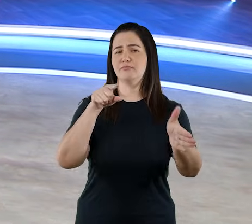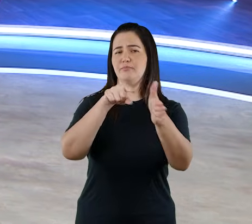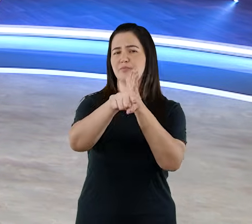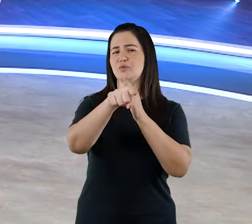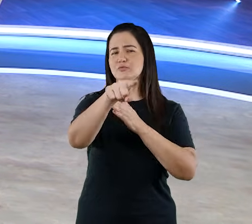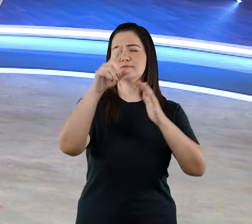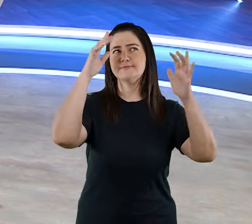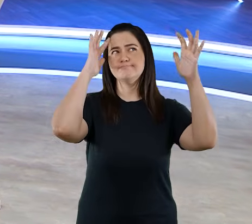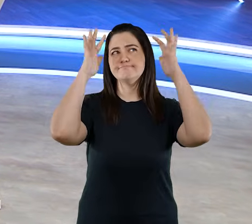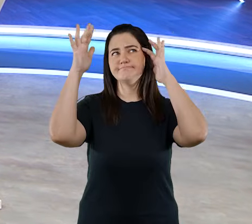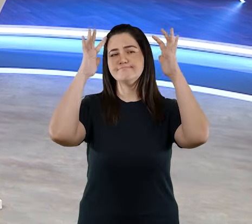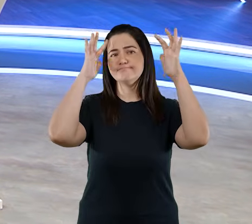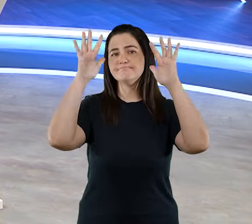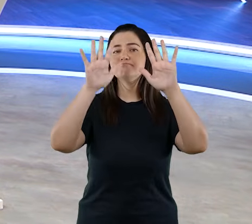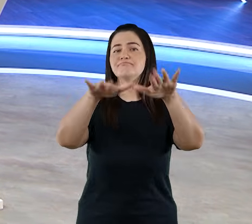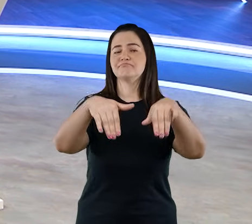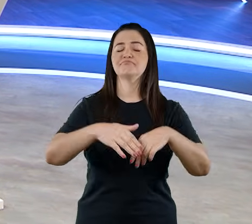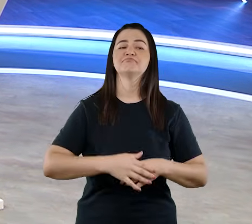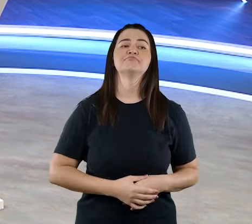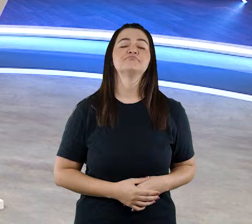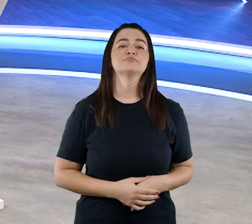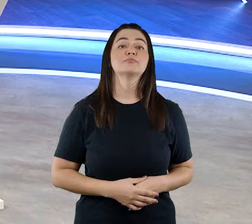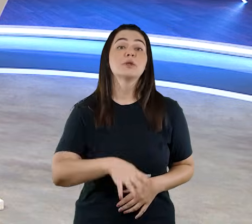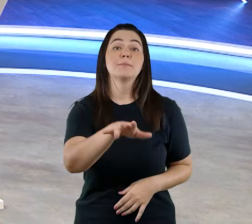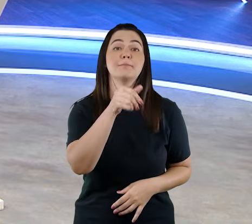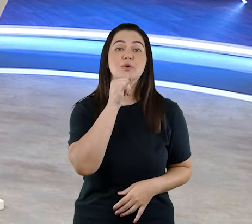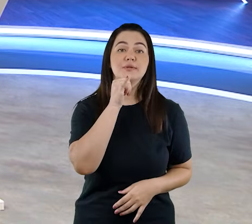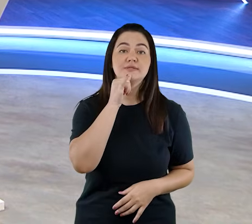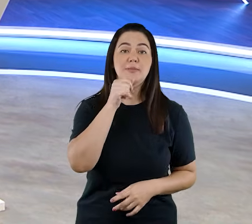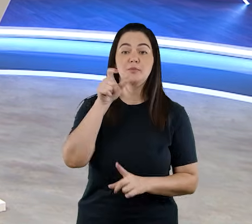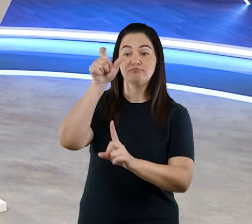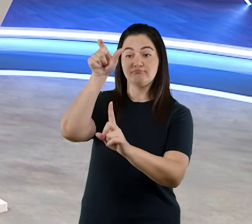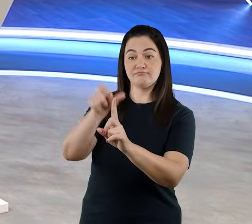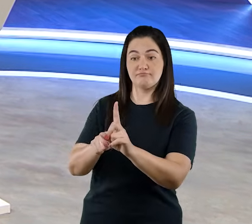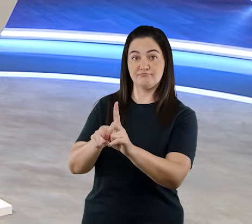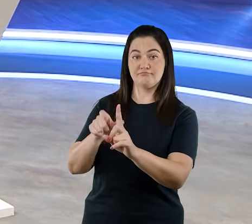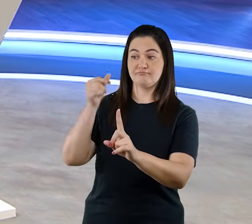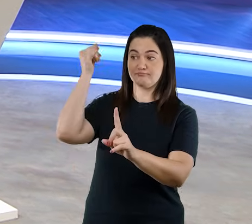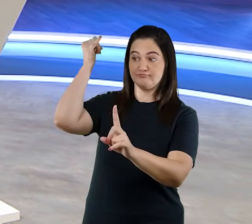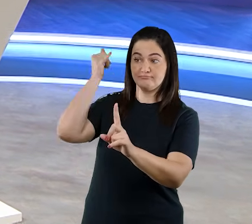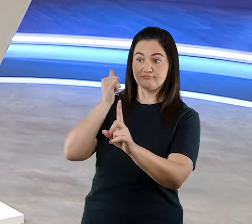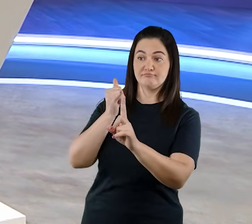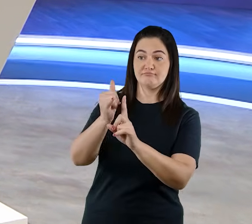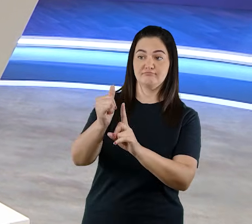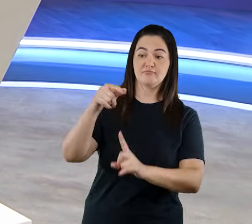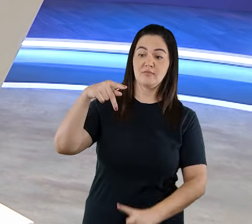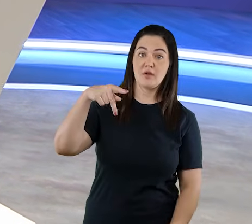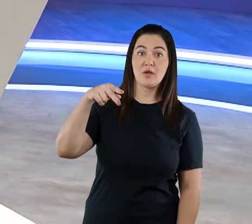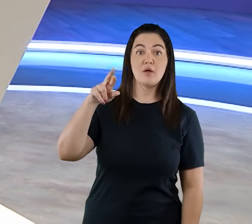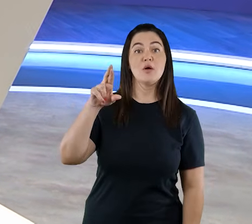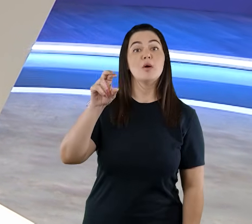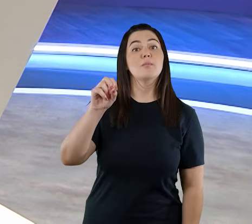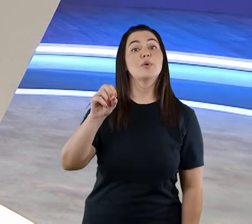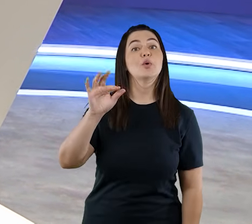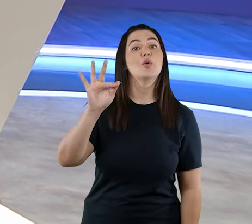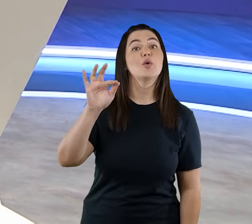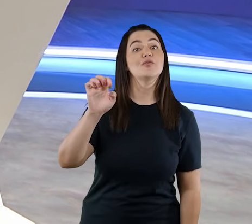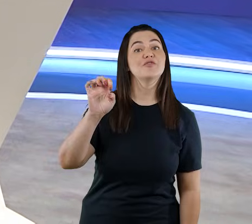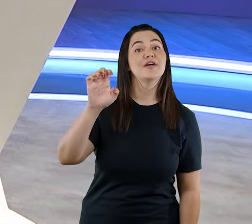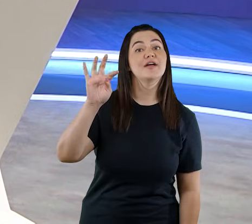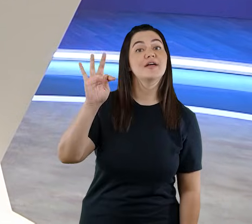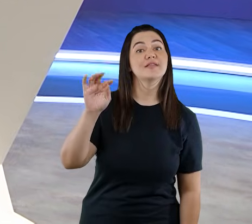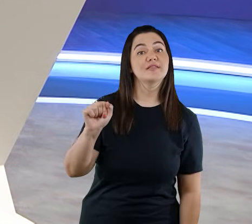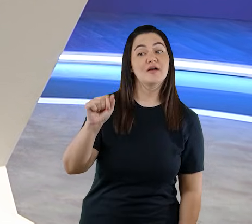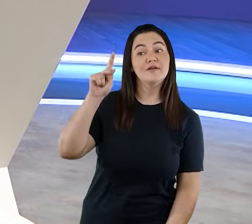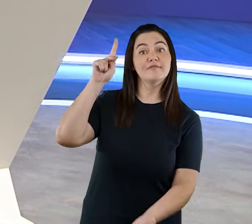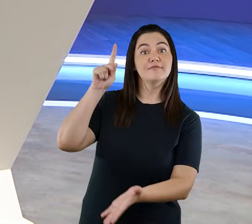pergunta para você. Quando falamos sobre profeta verdadeiro, isso implica que